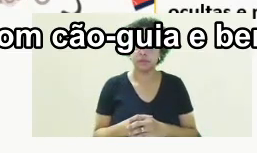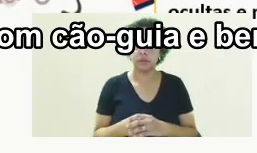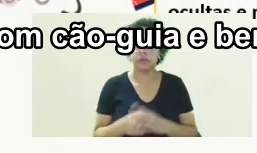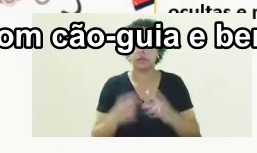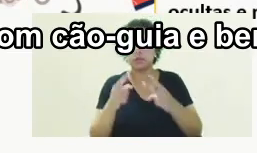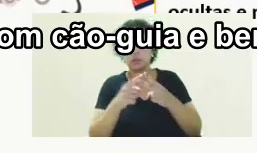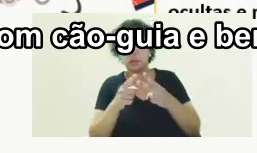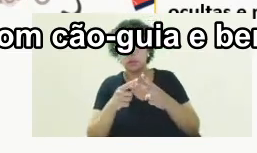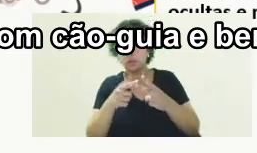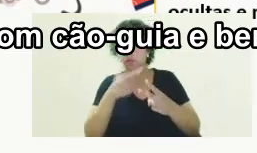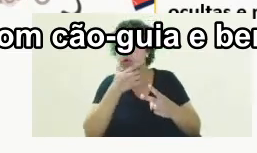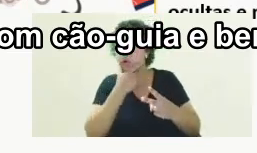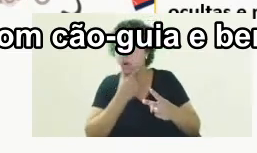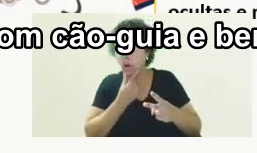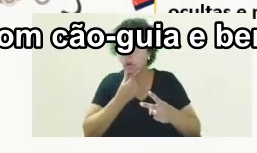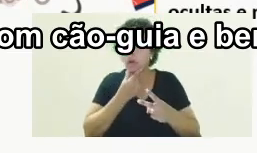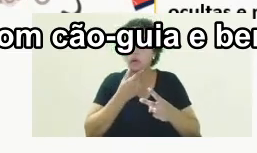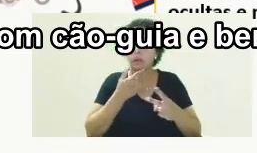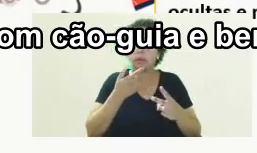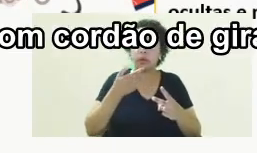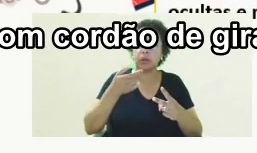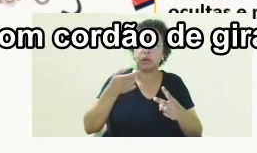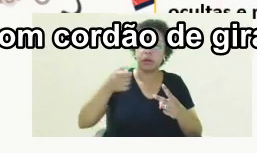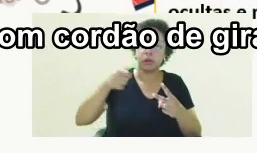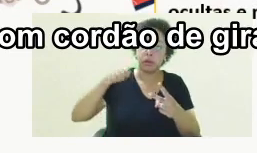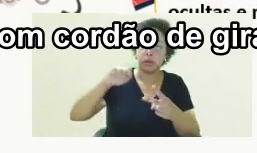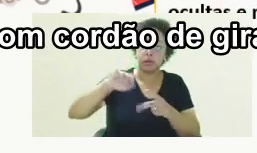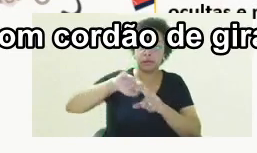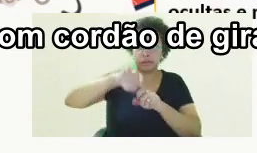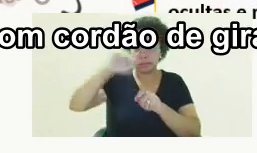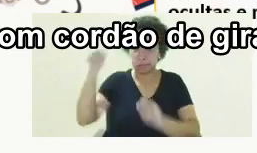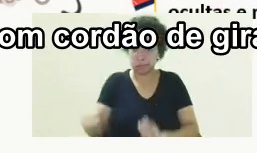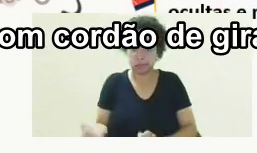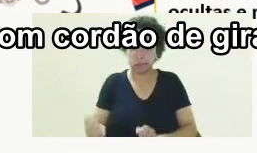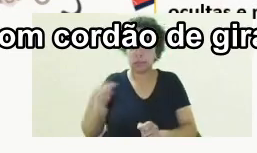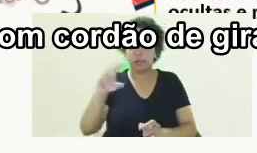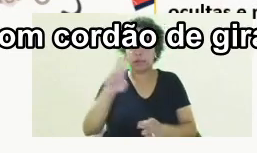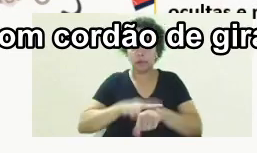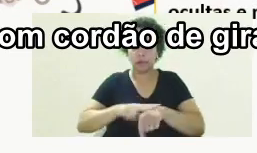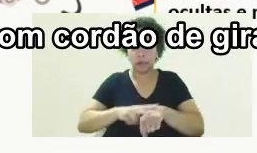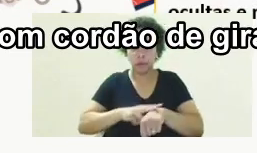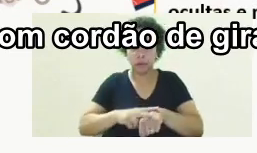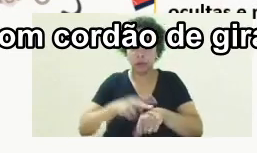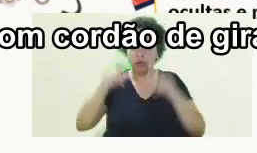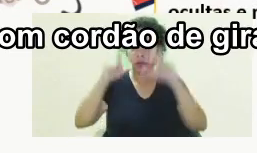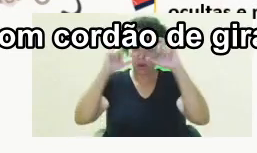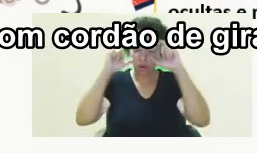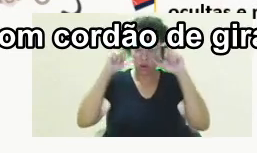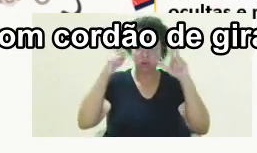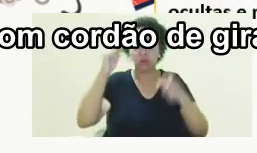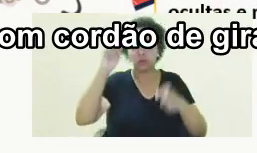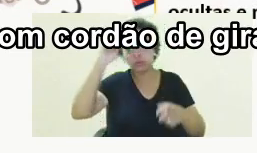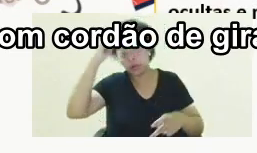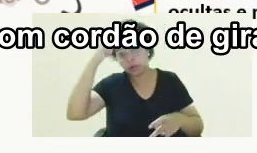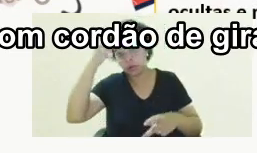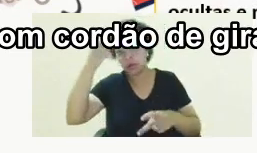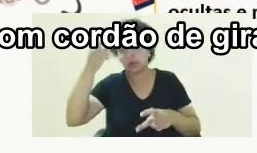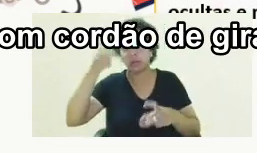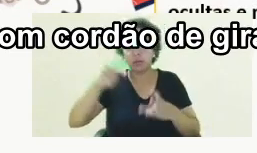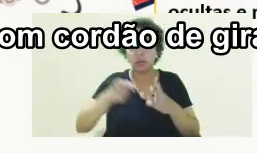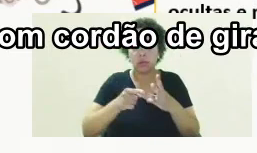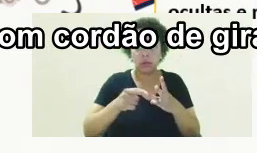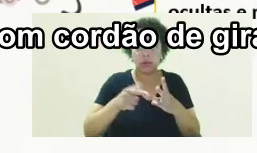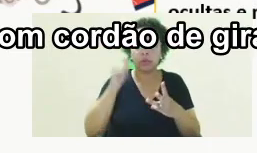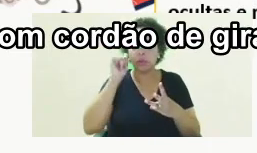Temos homem com bengala verde, óculos escuros. Temos mulher com cordão de girassol. Homem de estatura alta com